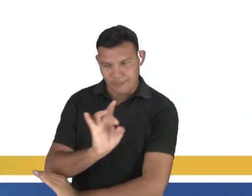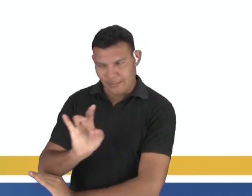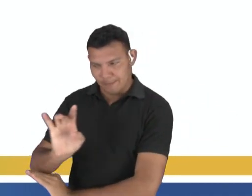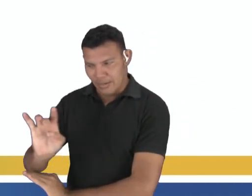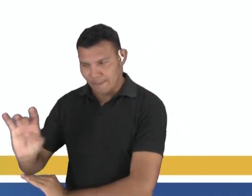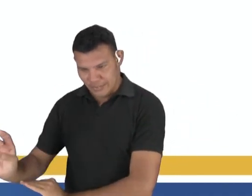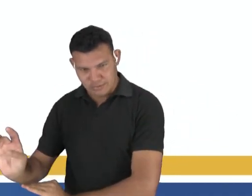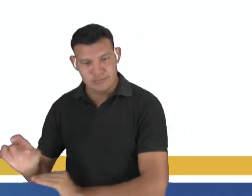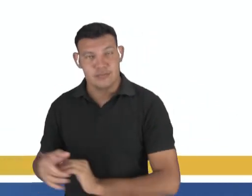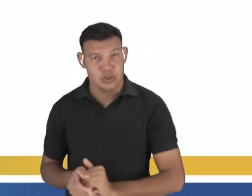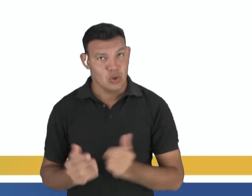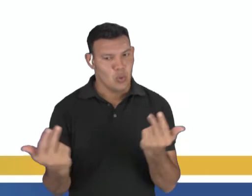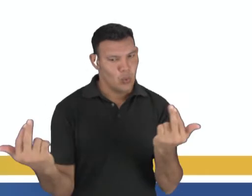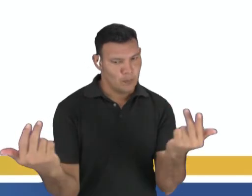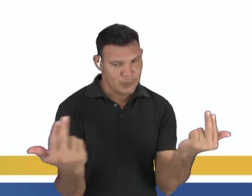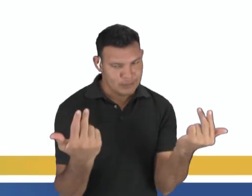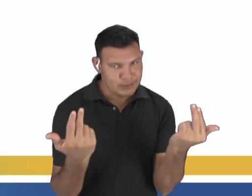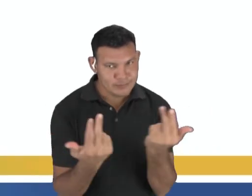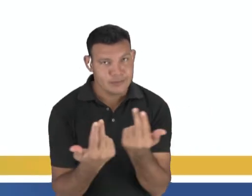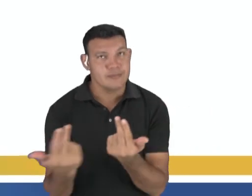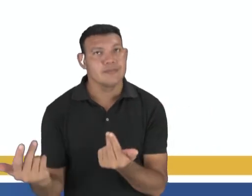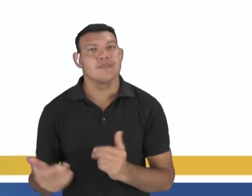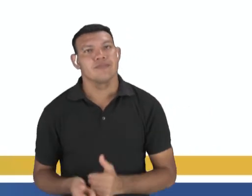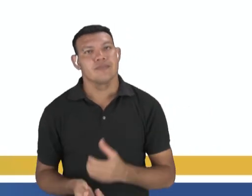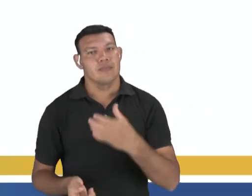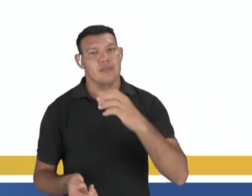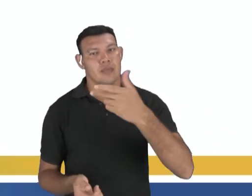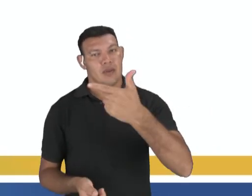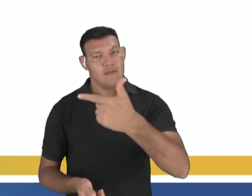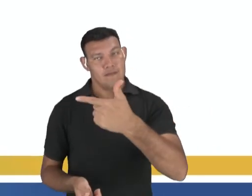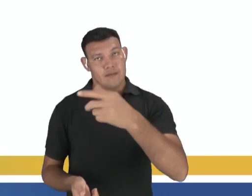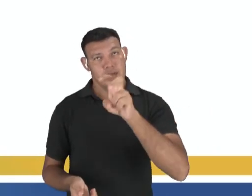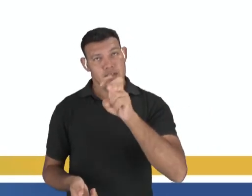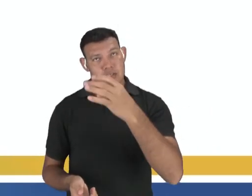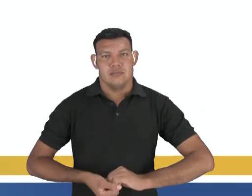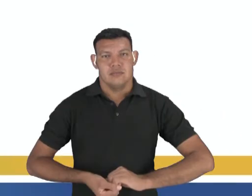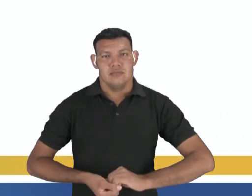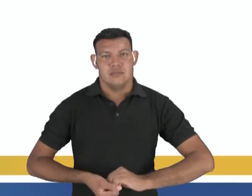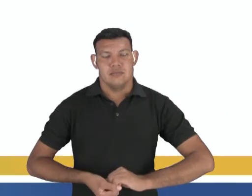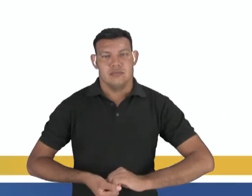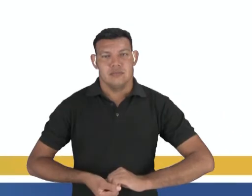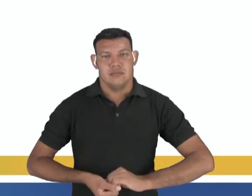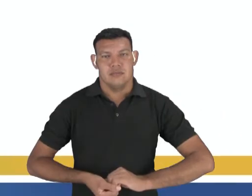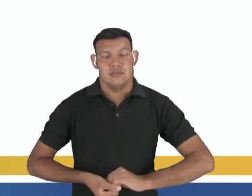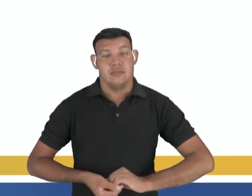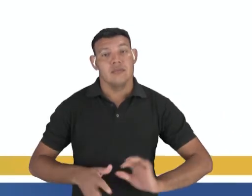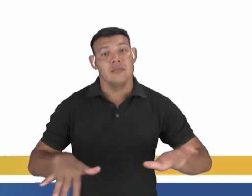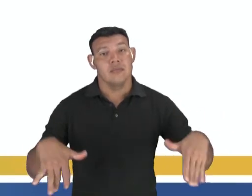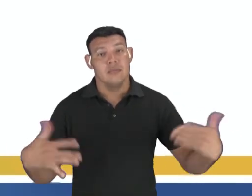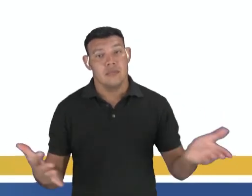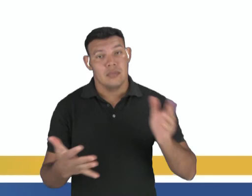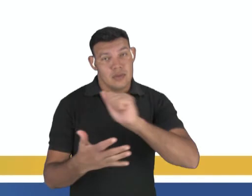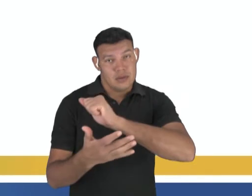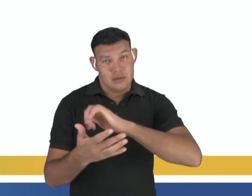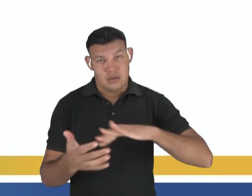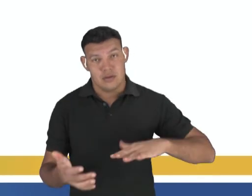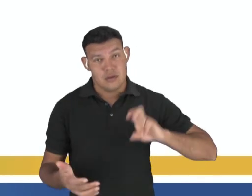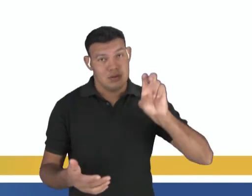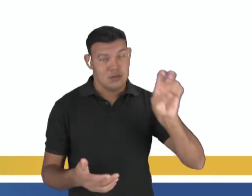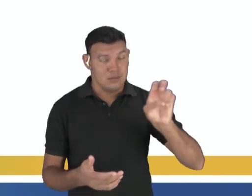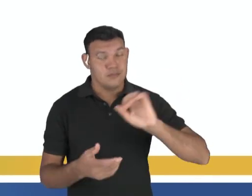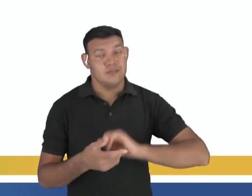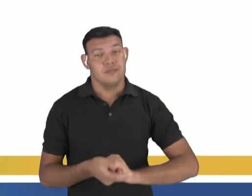são supostos todos iguais, de mesmo comprimento, será de 25. Certinho? Então agora vamos resolver a